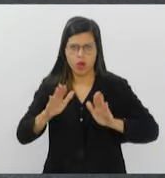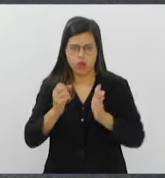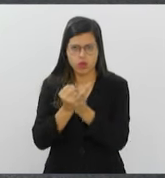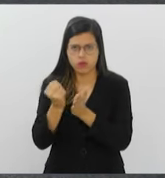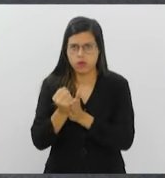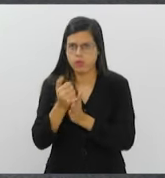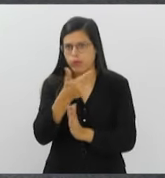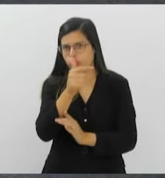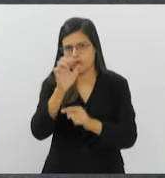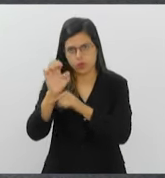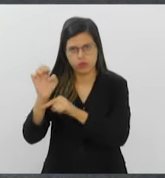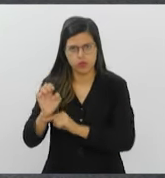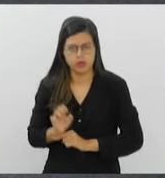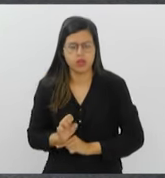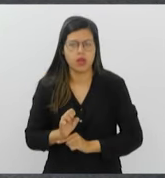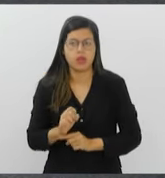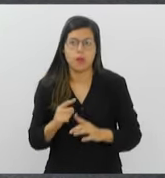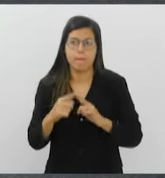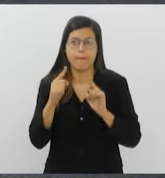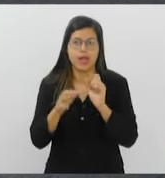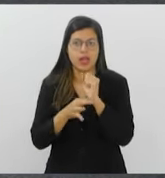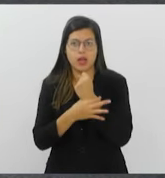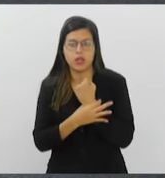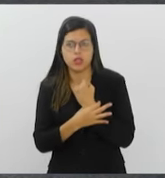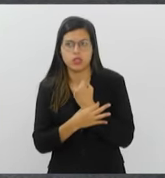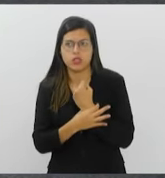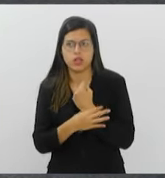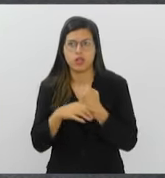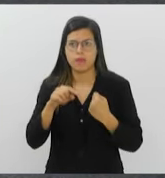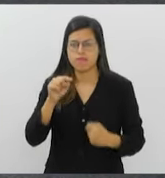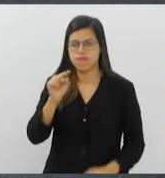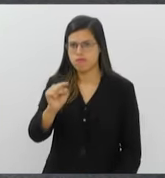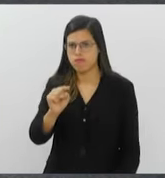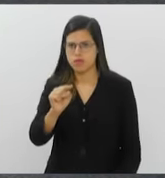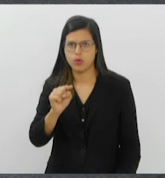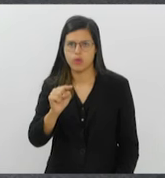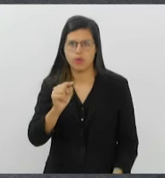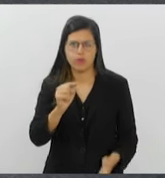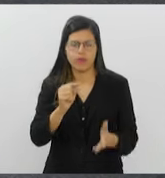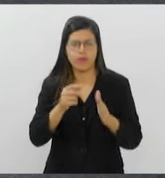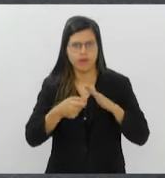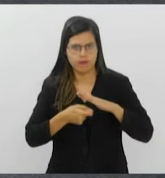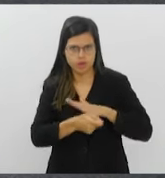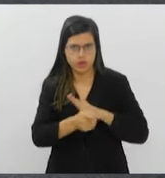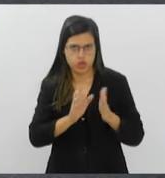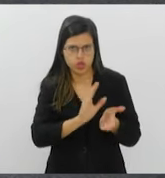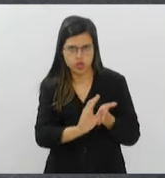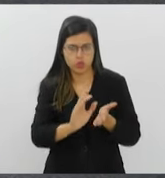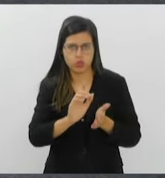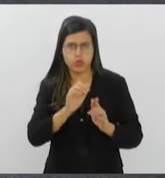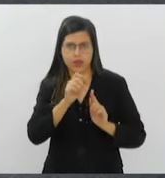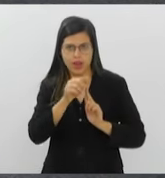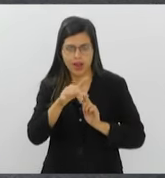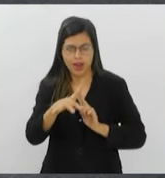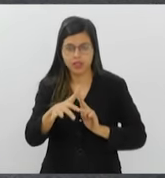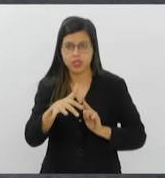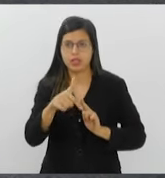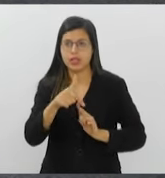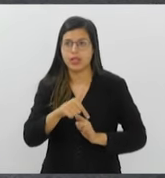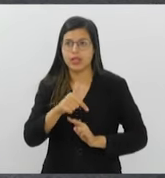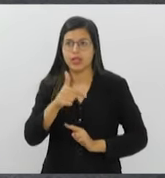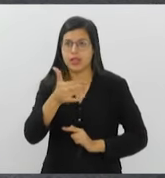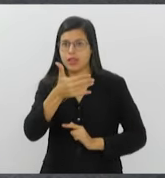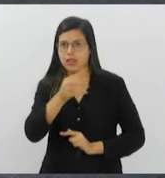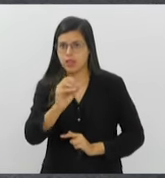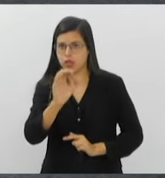que de cada 1.000 investido em gás, 10% tem que ser investido em